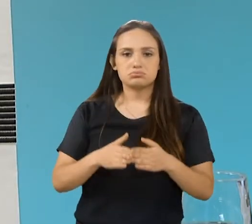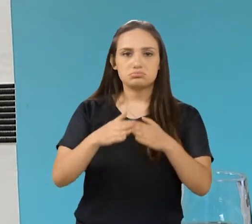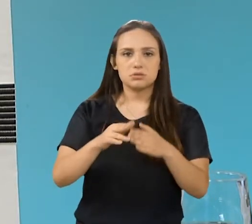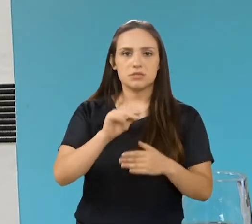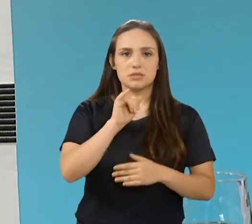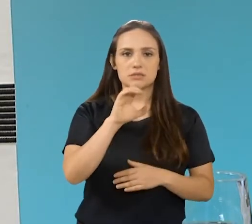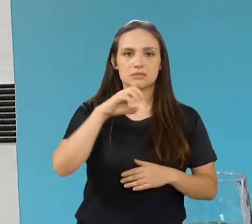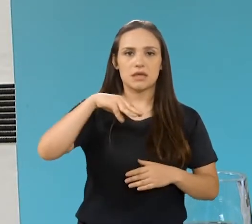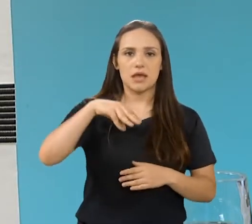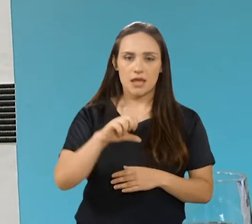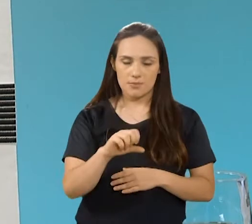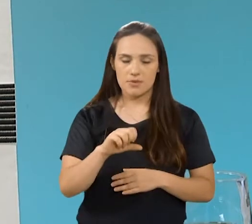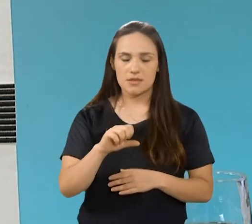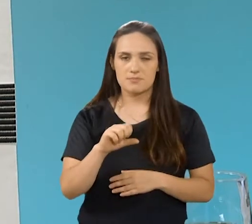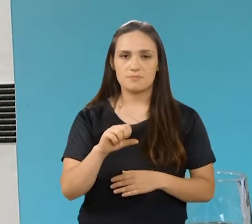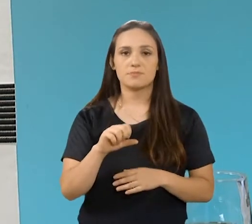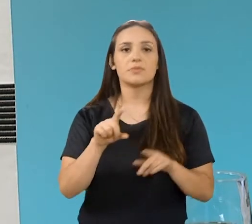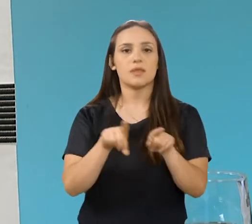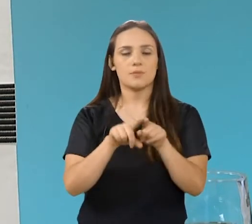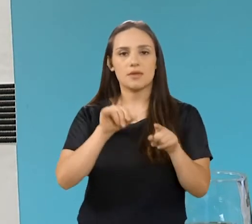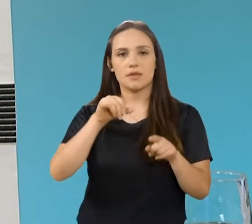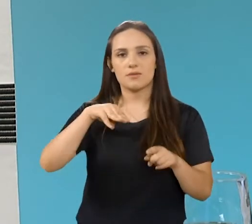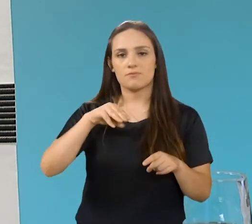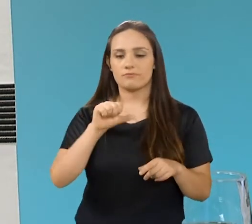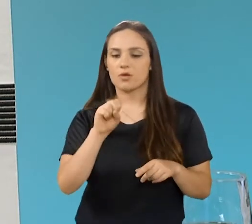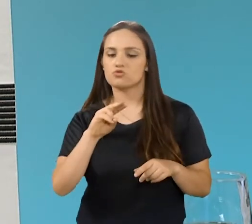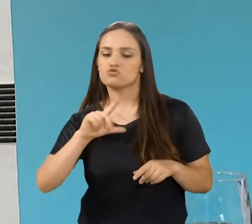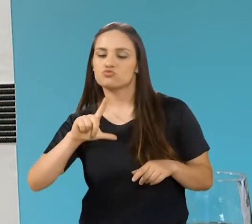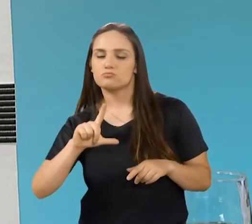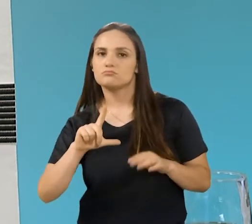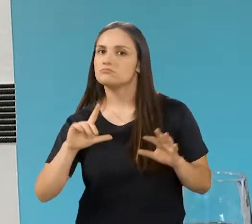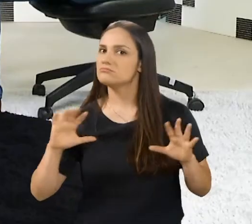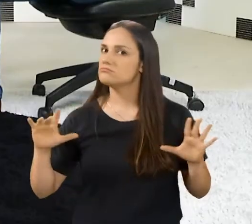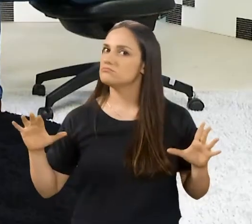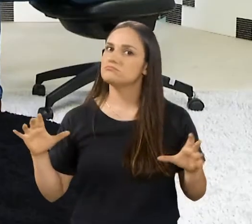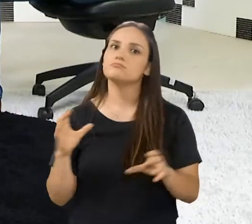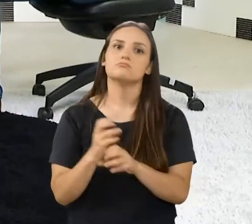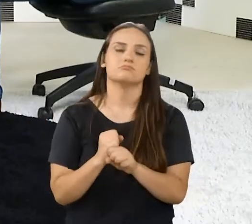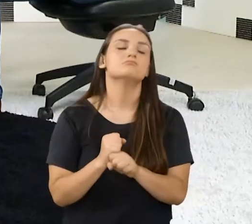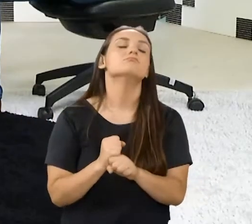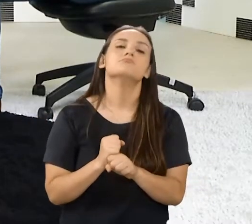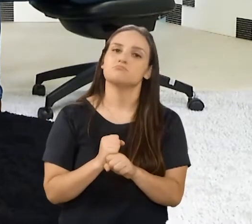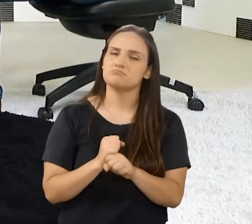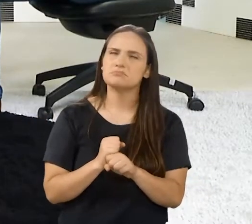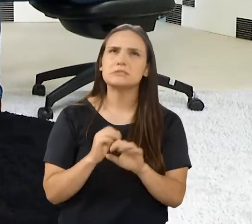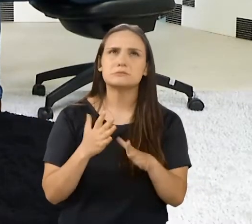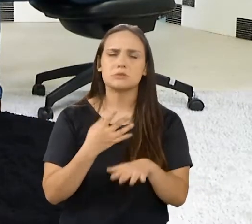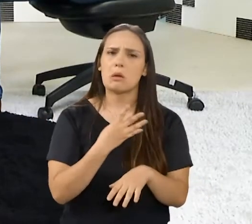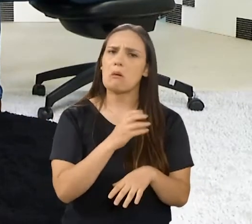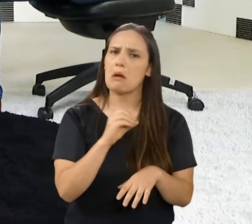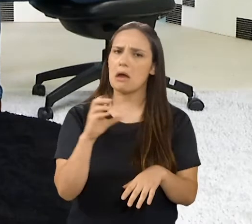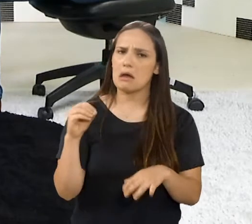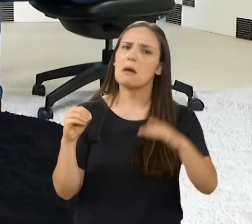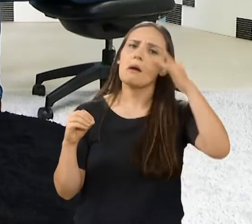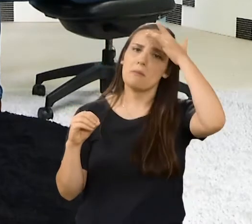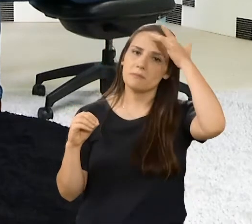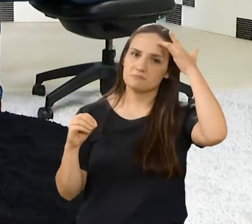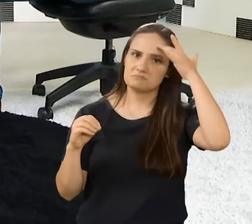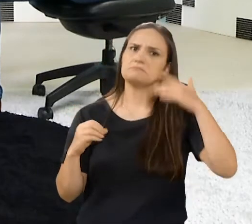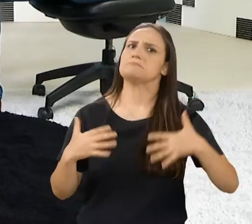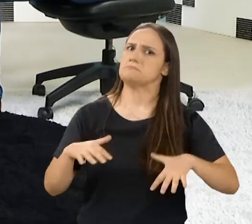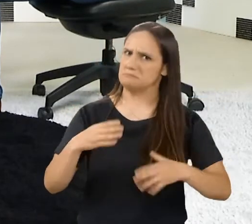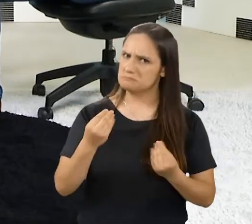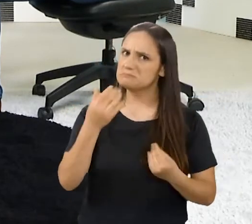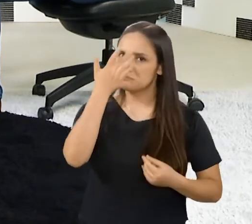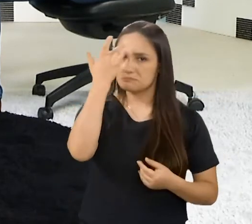os brigadistas, né, do IMASU. Então, uma força-tarefa só no bioma Pantanal hoje de mais de 400 pessoas. É muita gente,